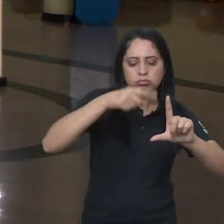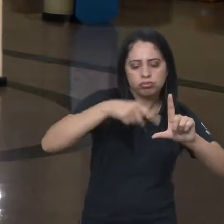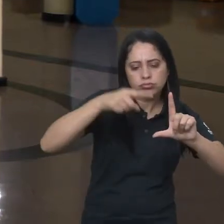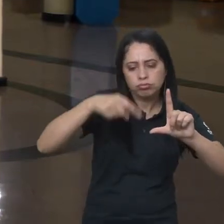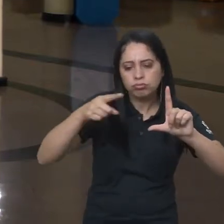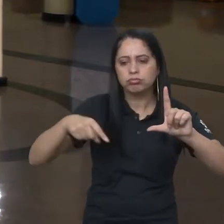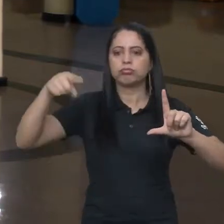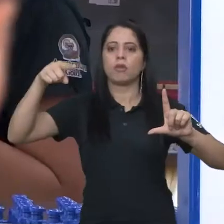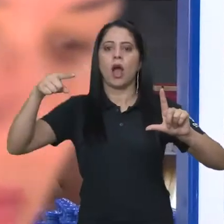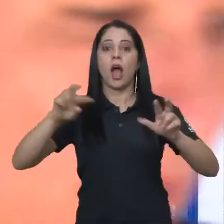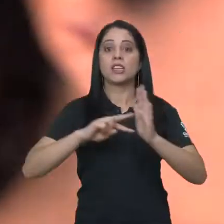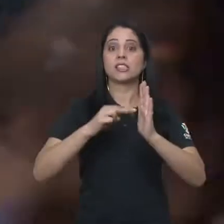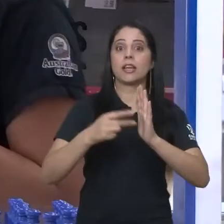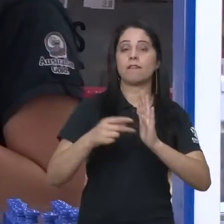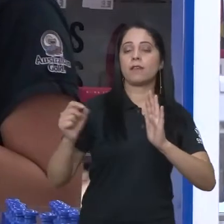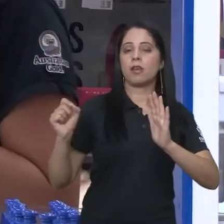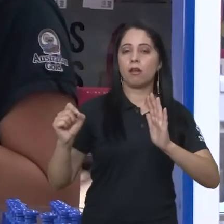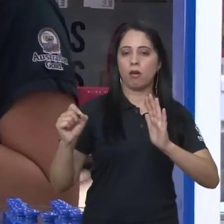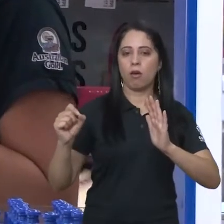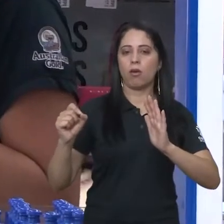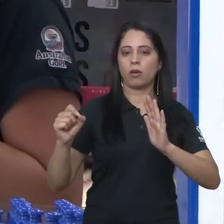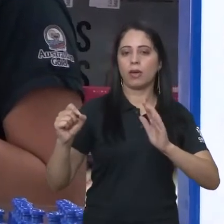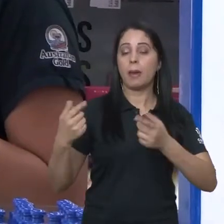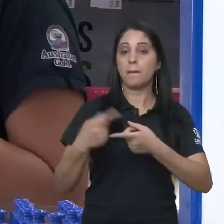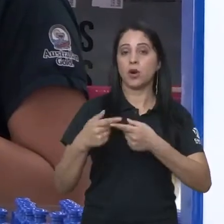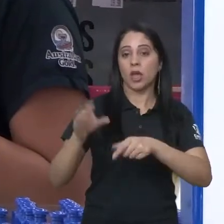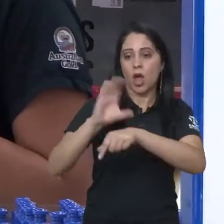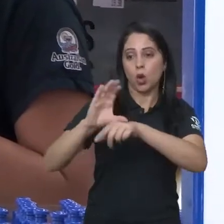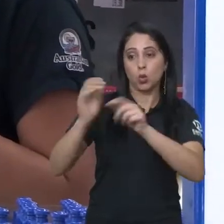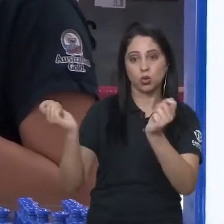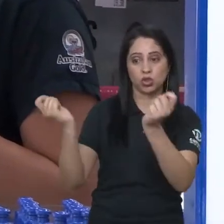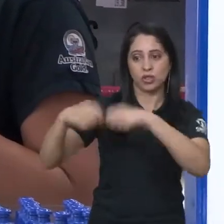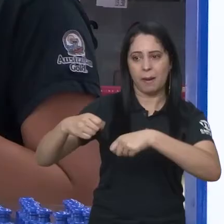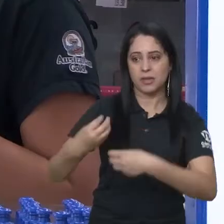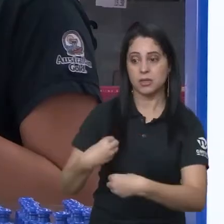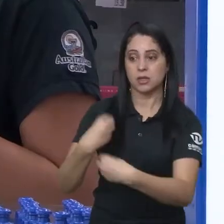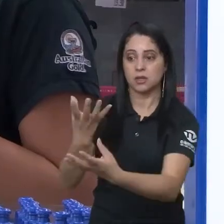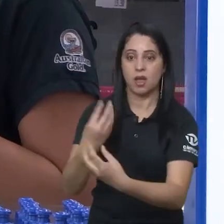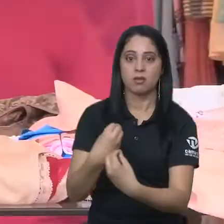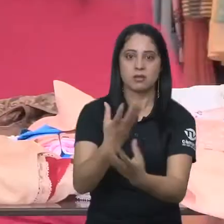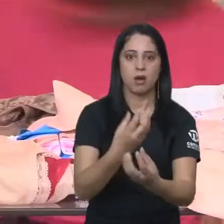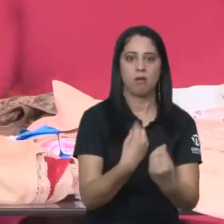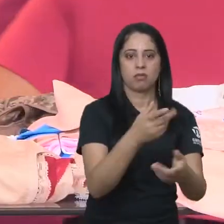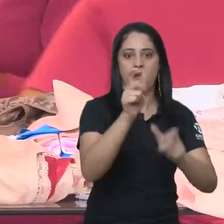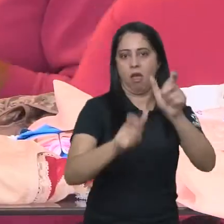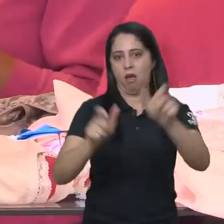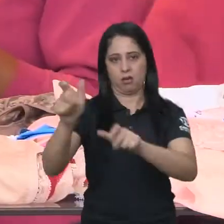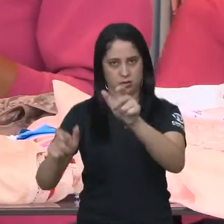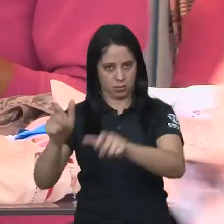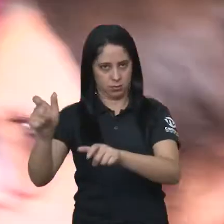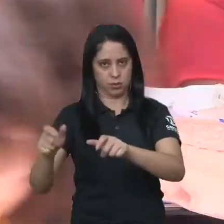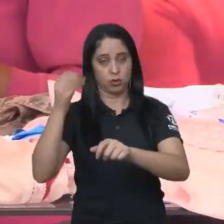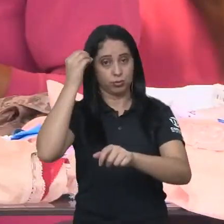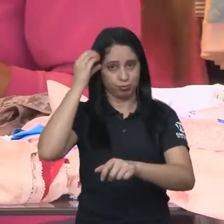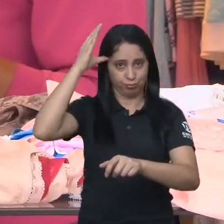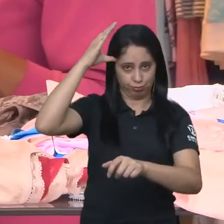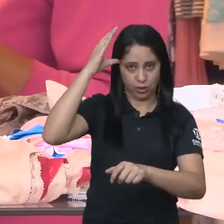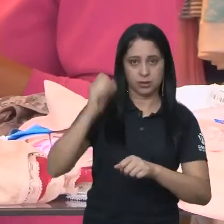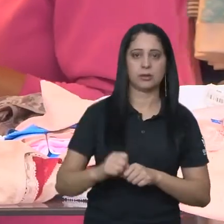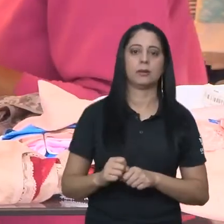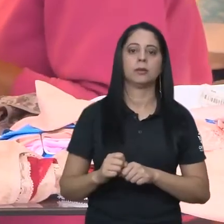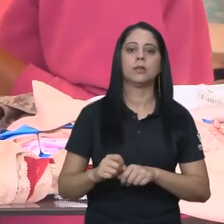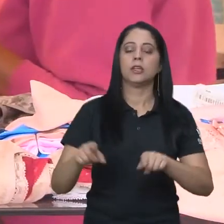da geração de empregos também pode ser explicada por medidas de capacitação profissional e políticas públicas voltadas